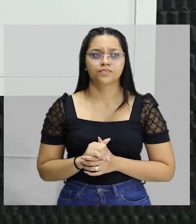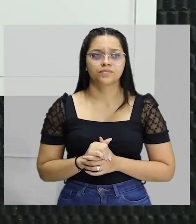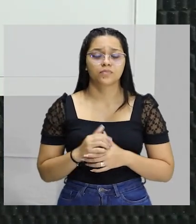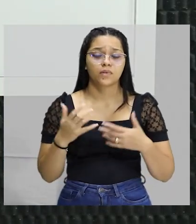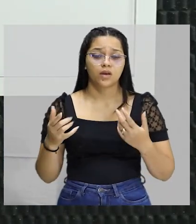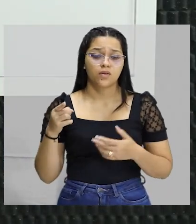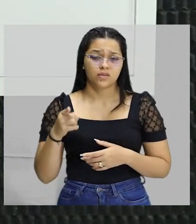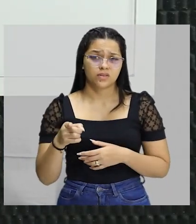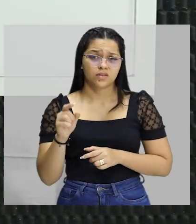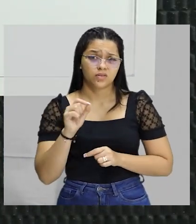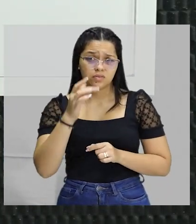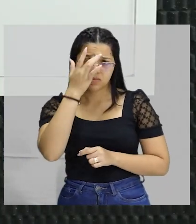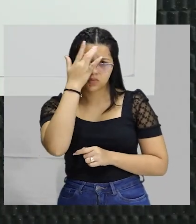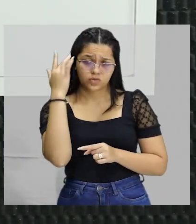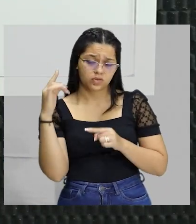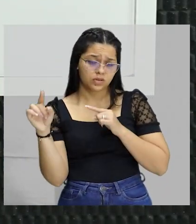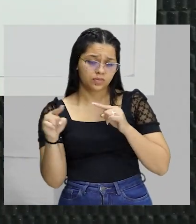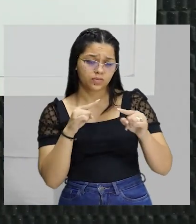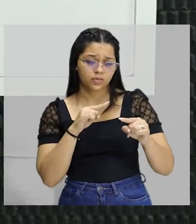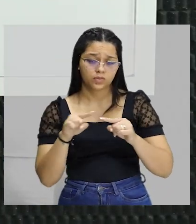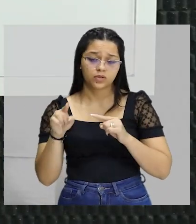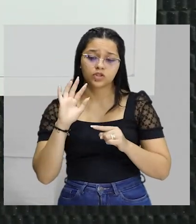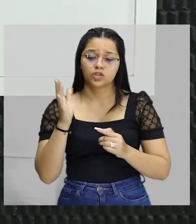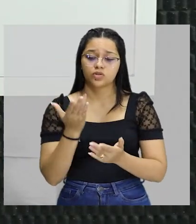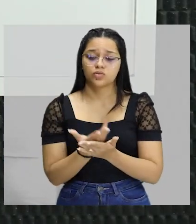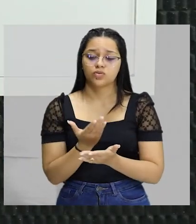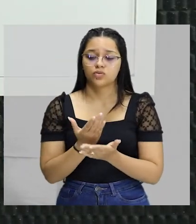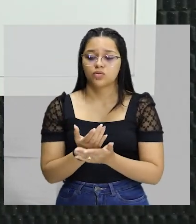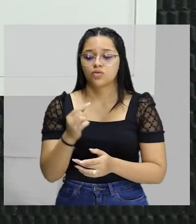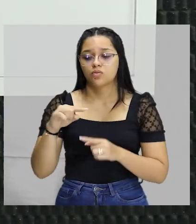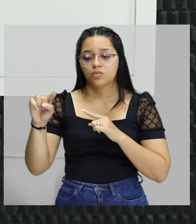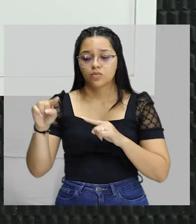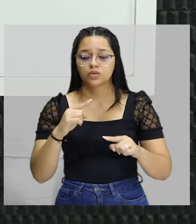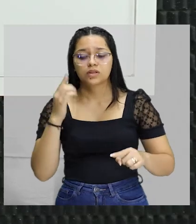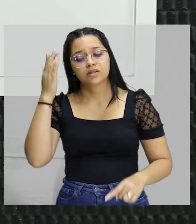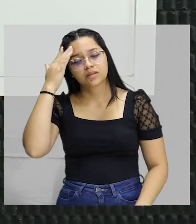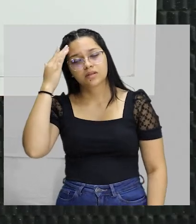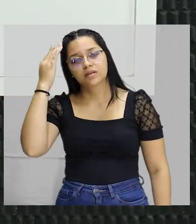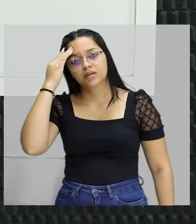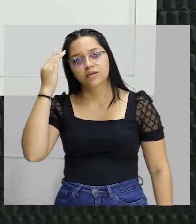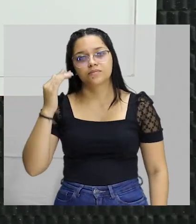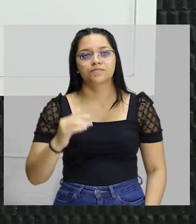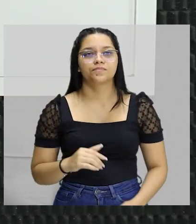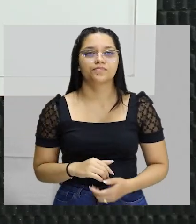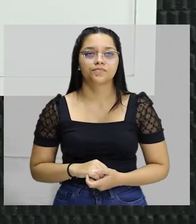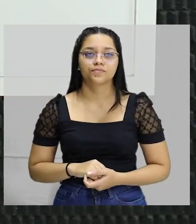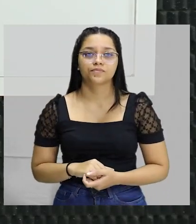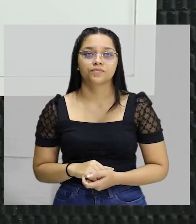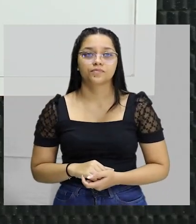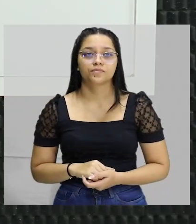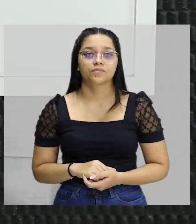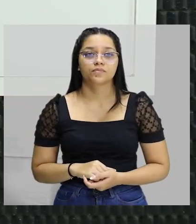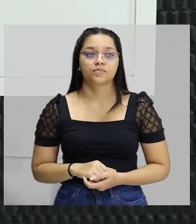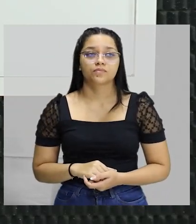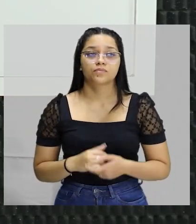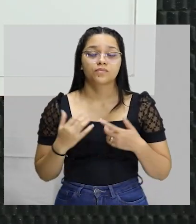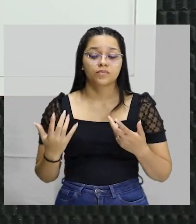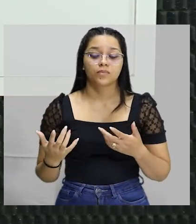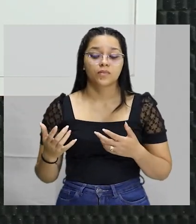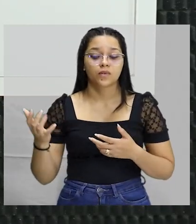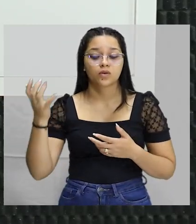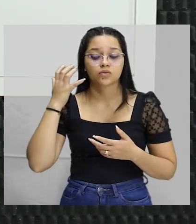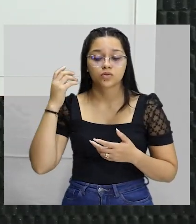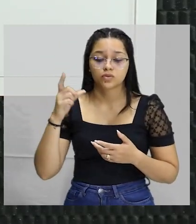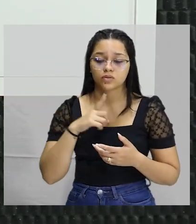Aí para você que é músico, certo? Estudou música, você vai entender muito bem essa situação, ok? Então o som ele tem